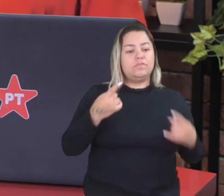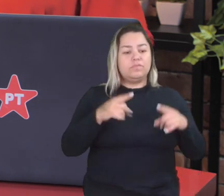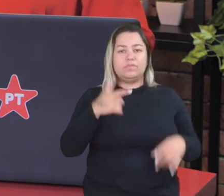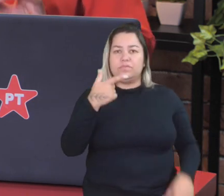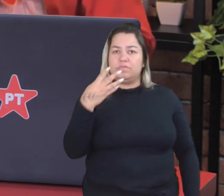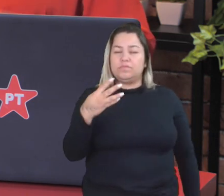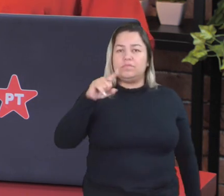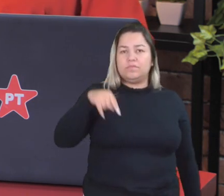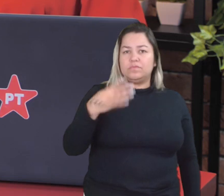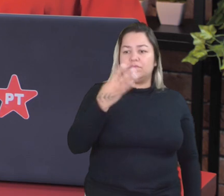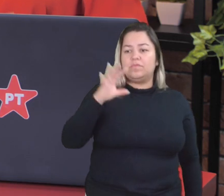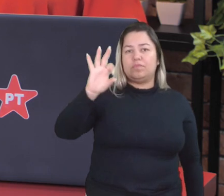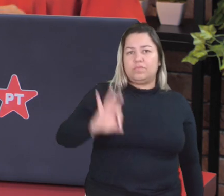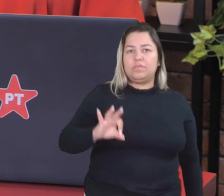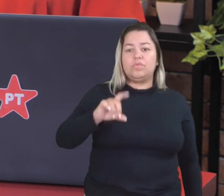38,9% contra